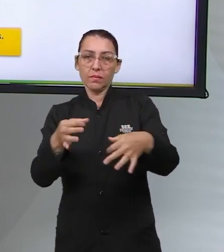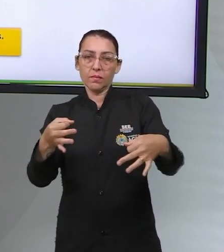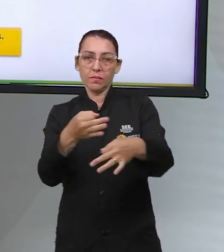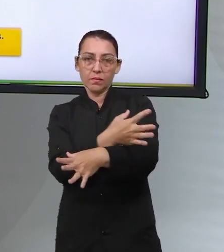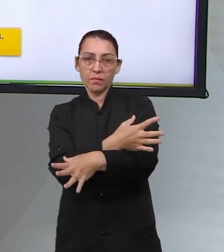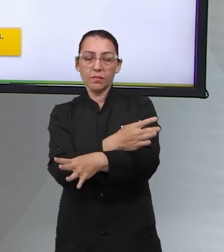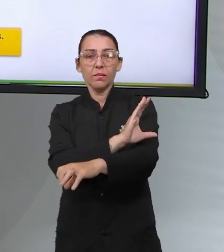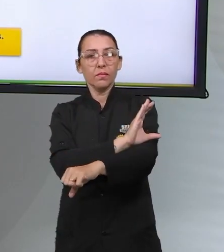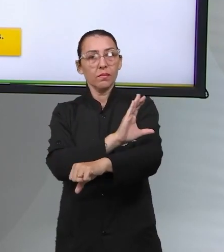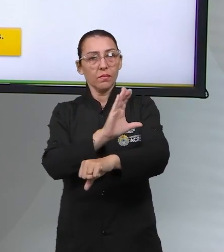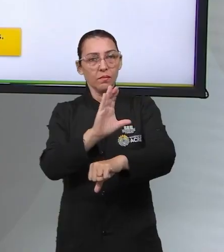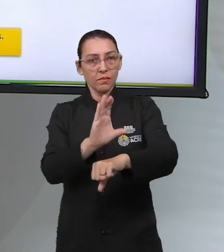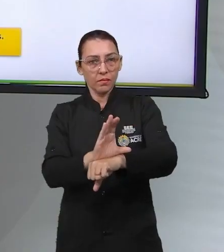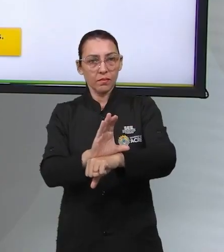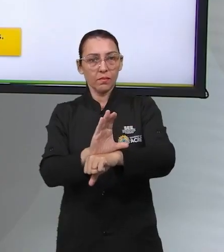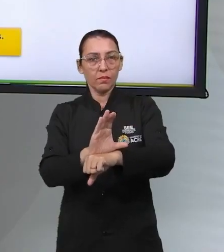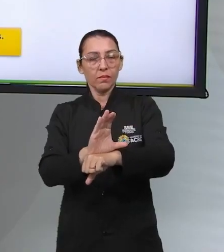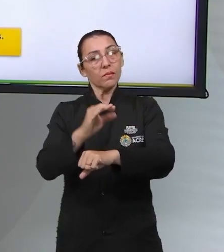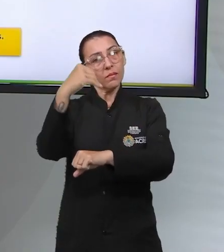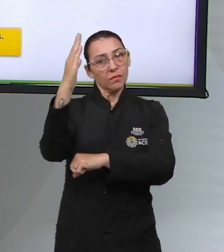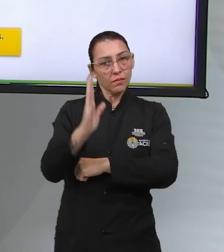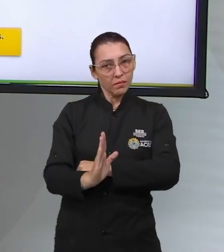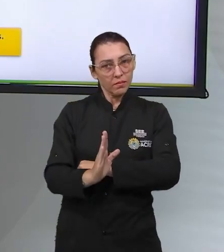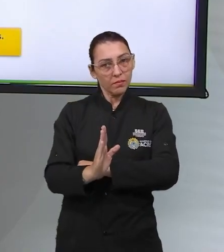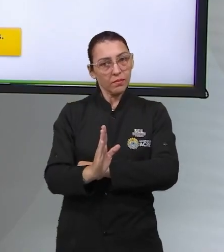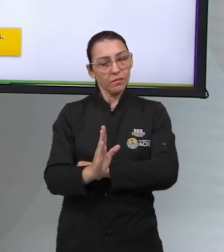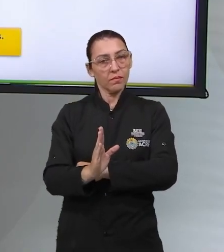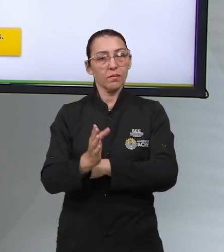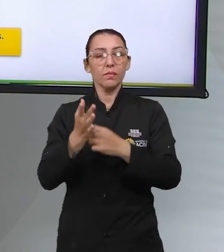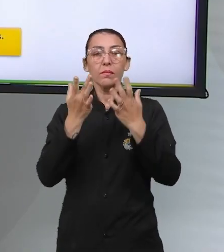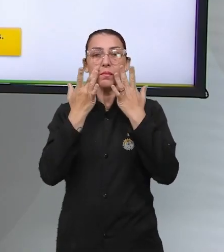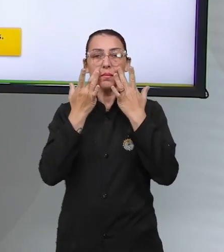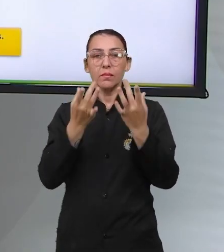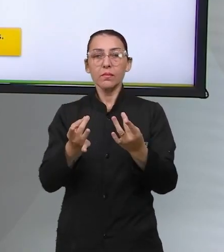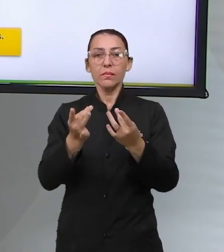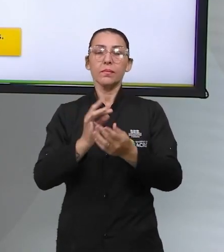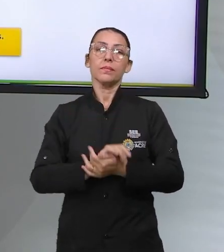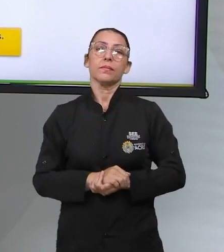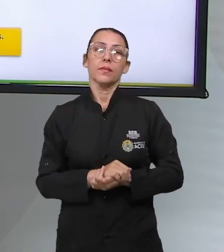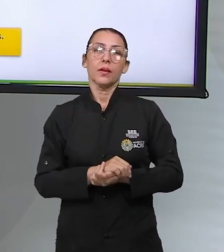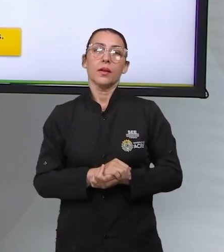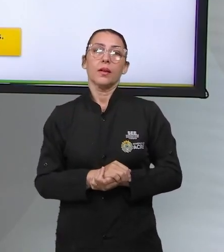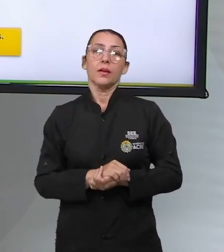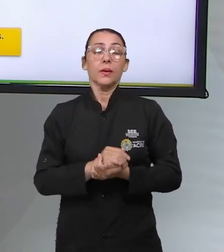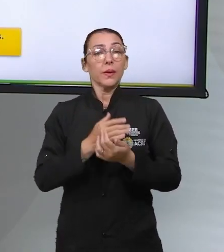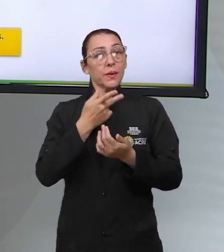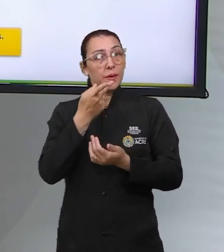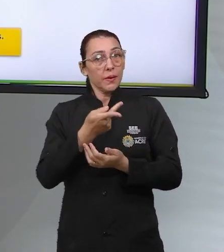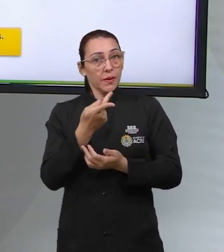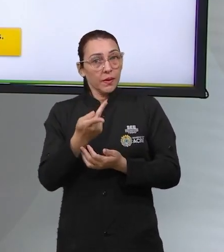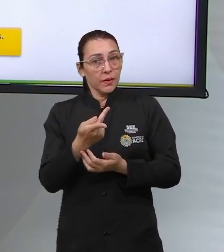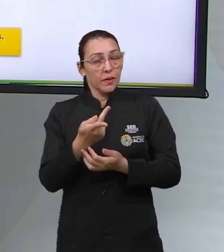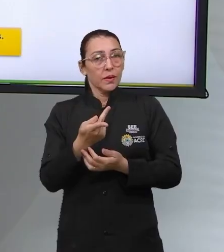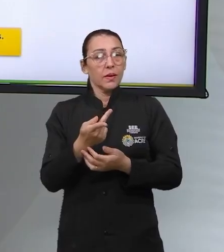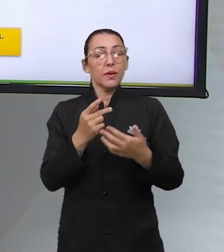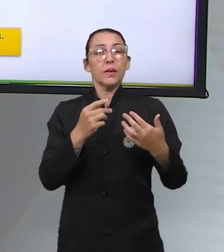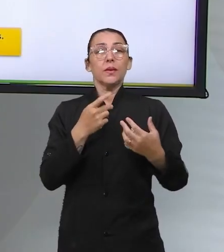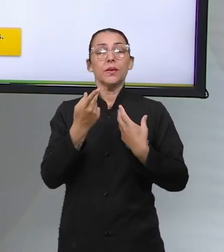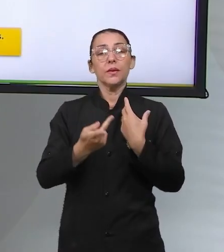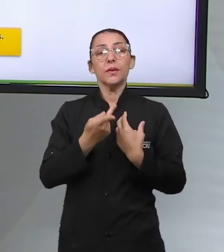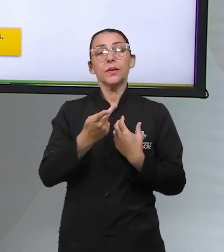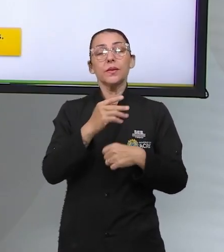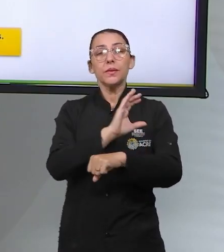de uma cultura que é a cultura brasileira. Então prestem bem atenção. Quando eu comento isso, eu estou tratando